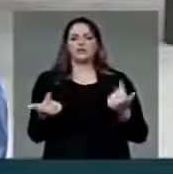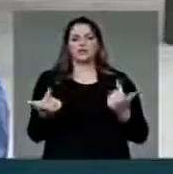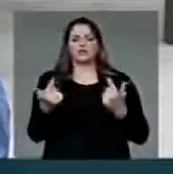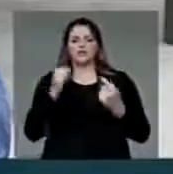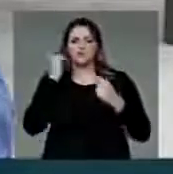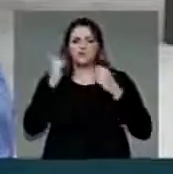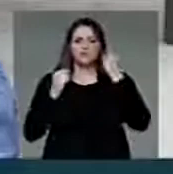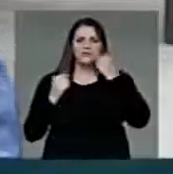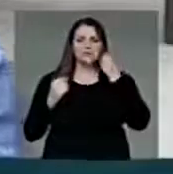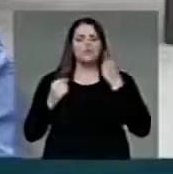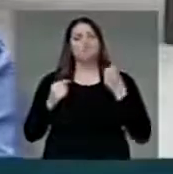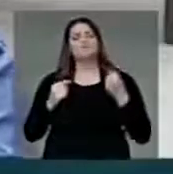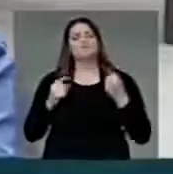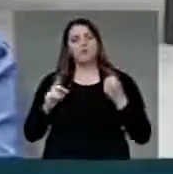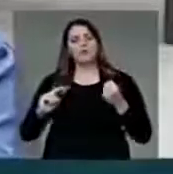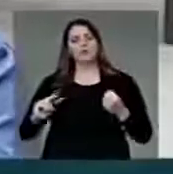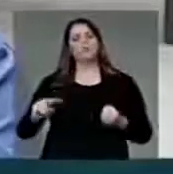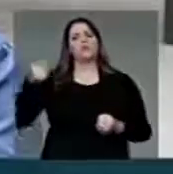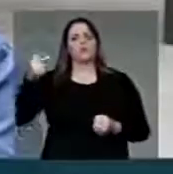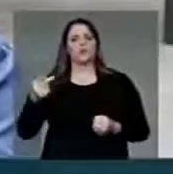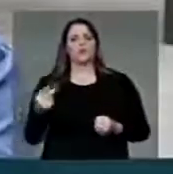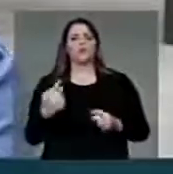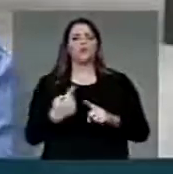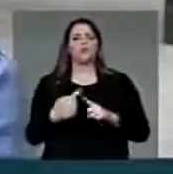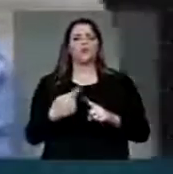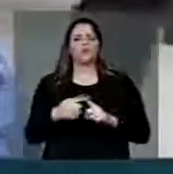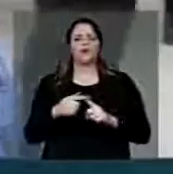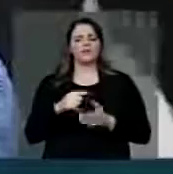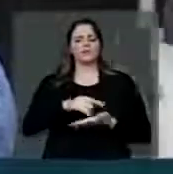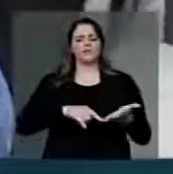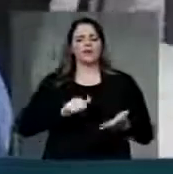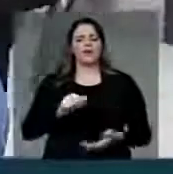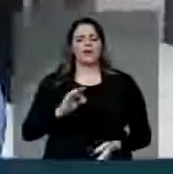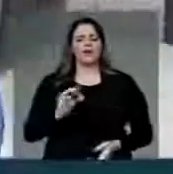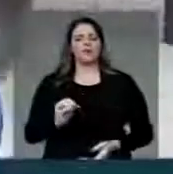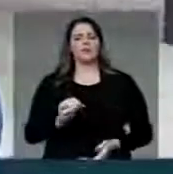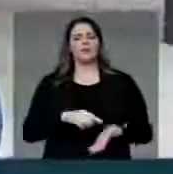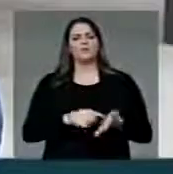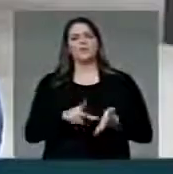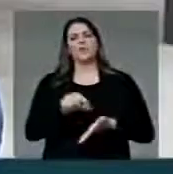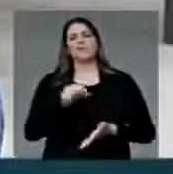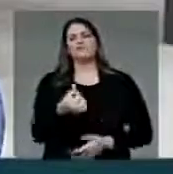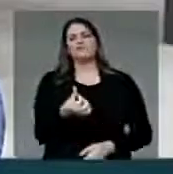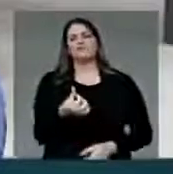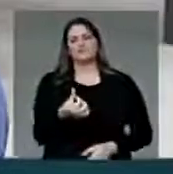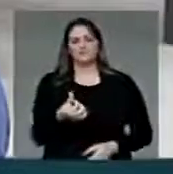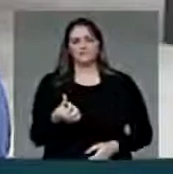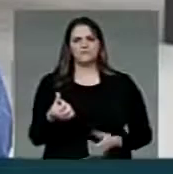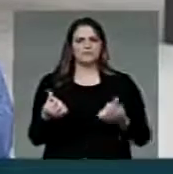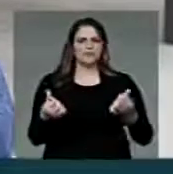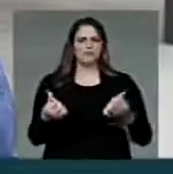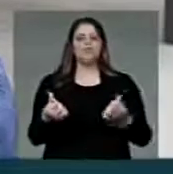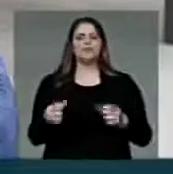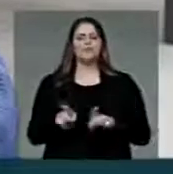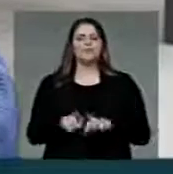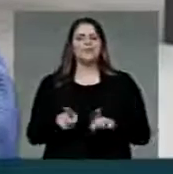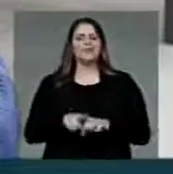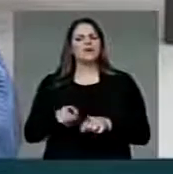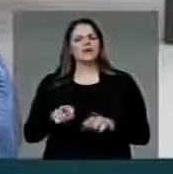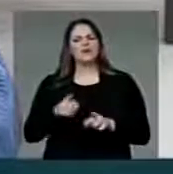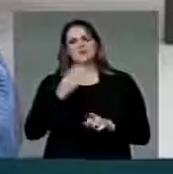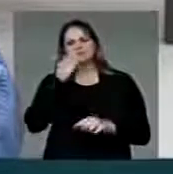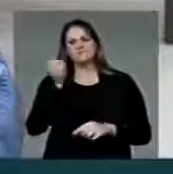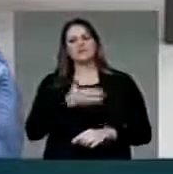número fixado pelo ato conjunto número 2. 10. O mesmo ato também ofende o artigo 10,